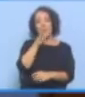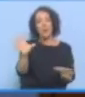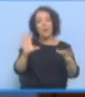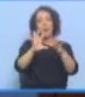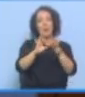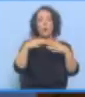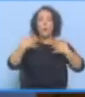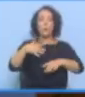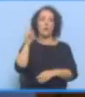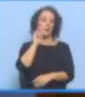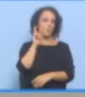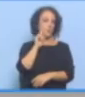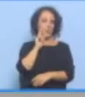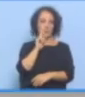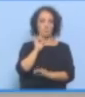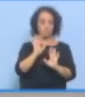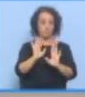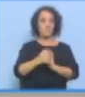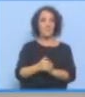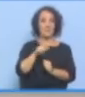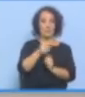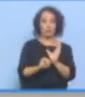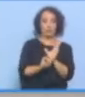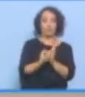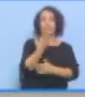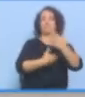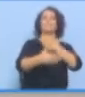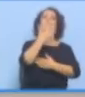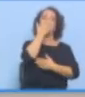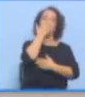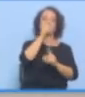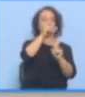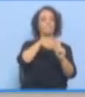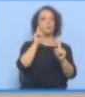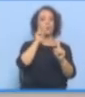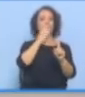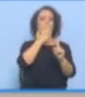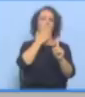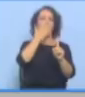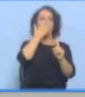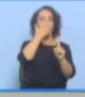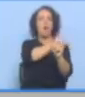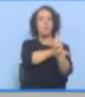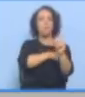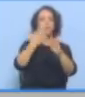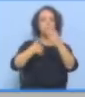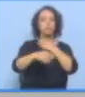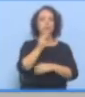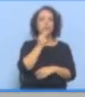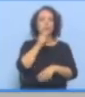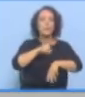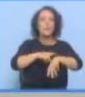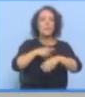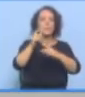importantíssima. A nível original, este surdo-mudo era representativo daqueles judeus do tempo de Jesus que estavam